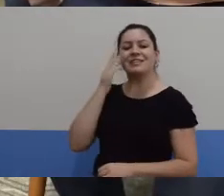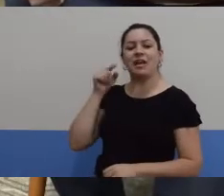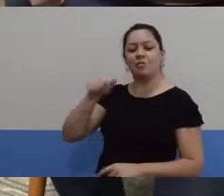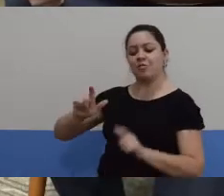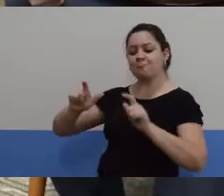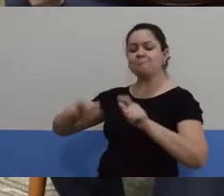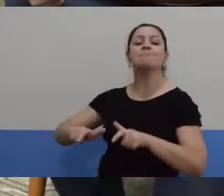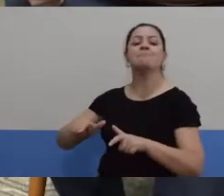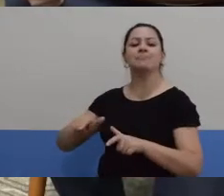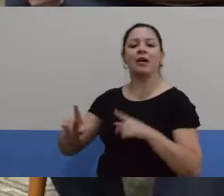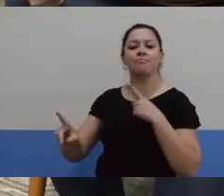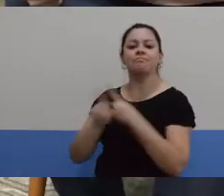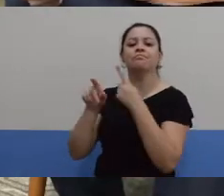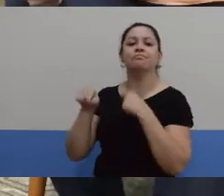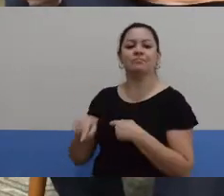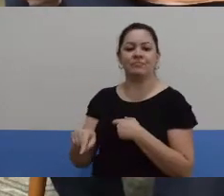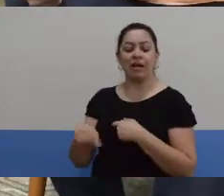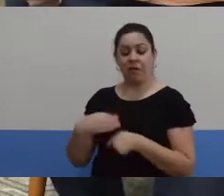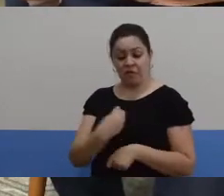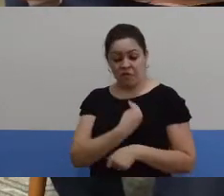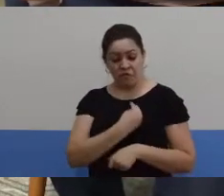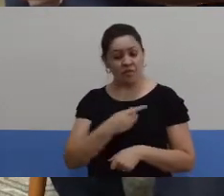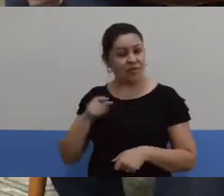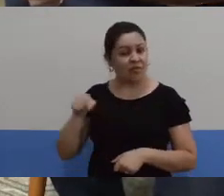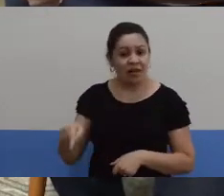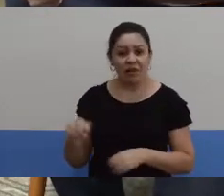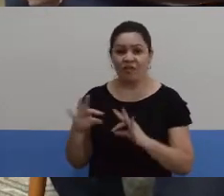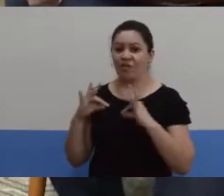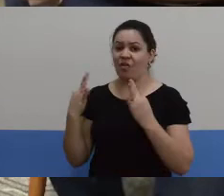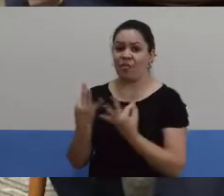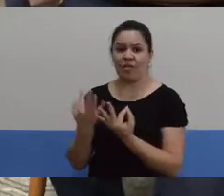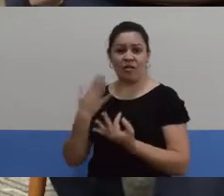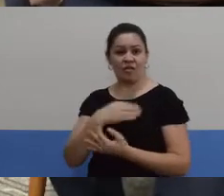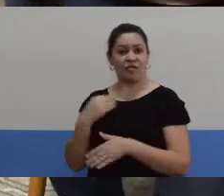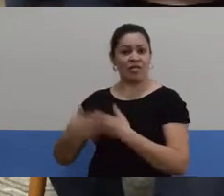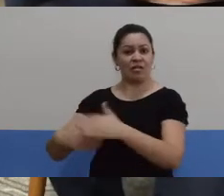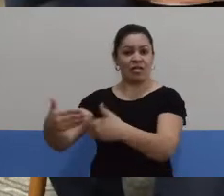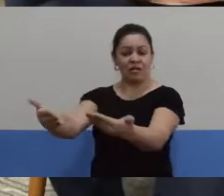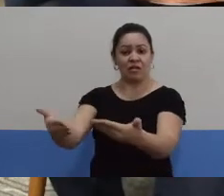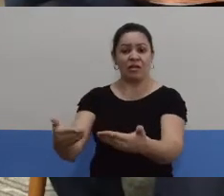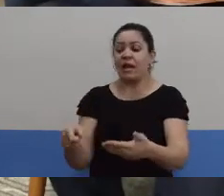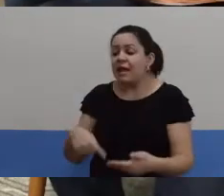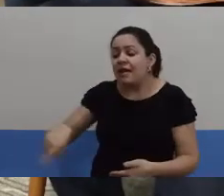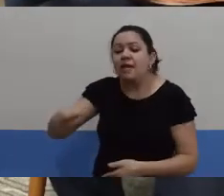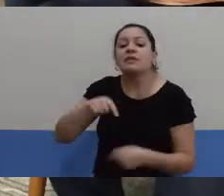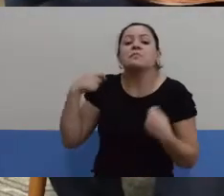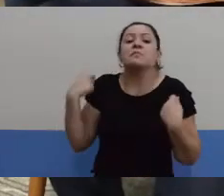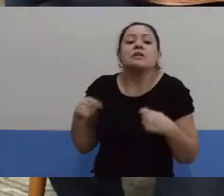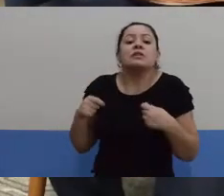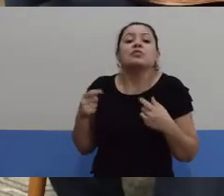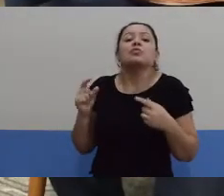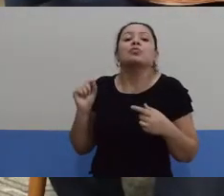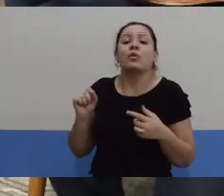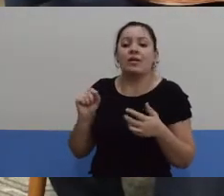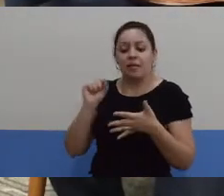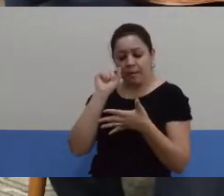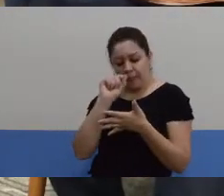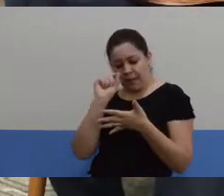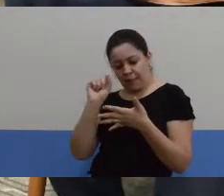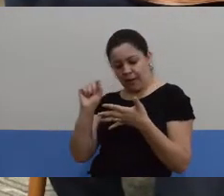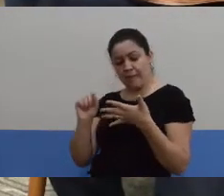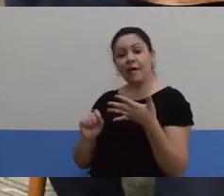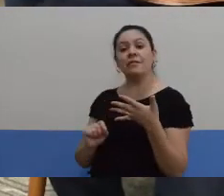estão lá. Que moram lá, que têm sua vida, têm suas famílias, filhos e tal. Quais são as demandas deles, desse pessoal, sabe?